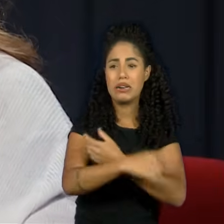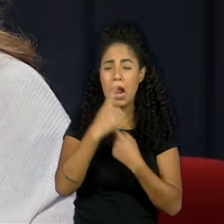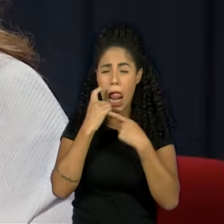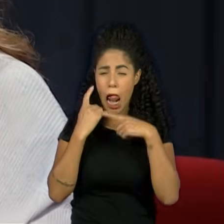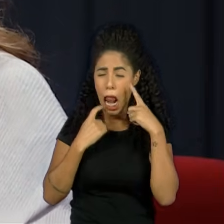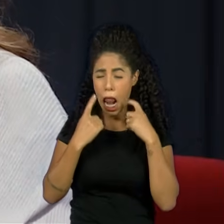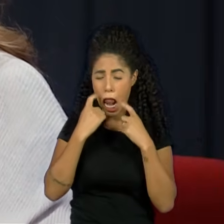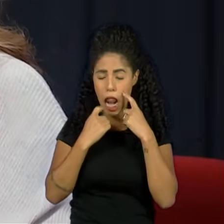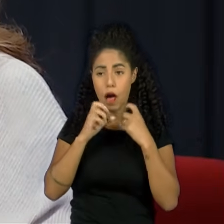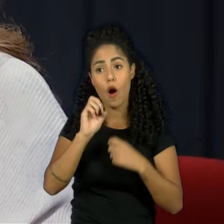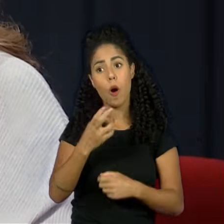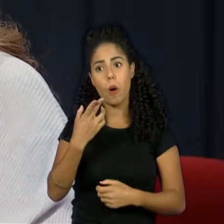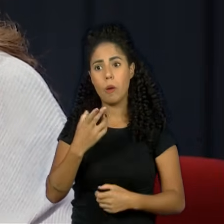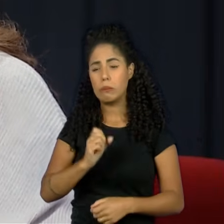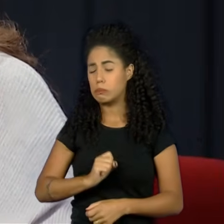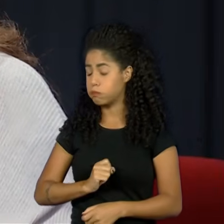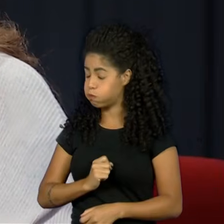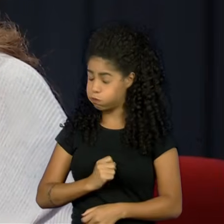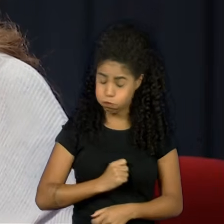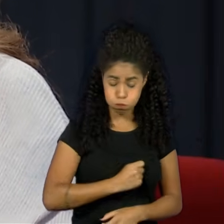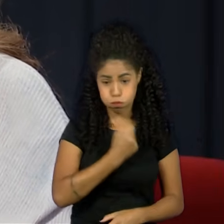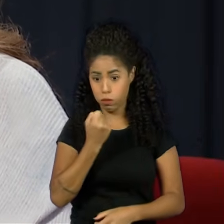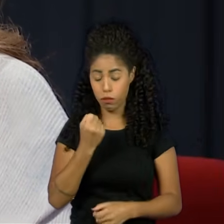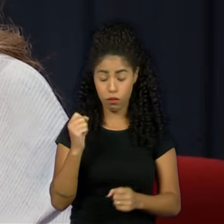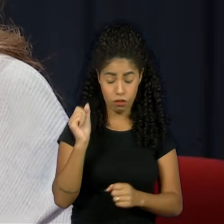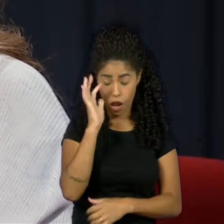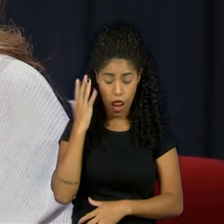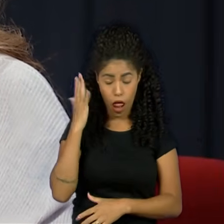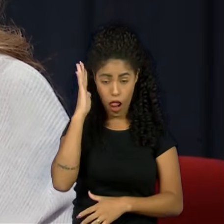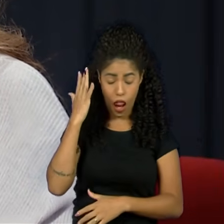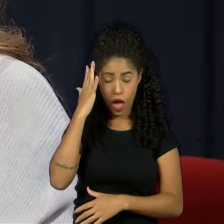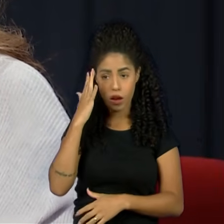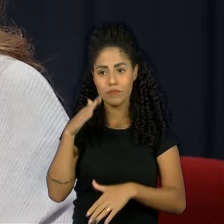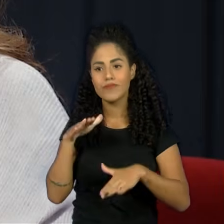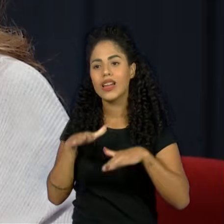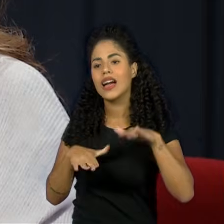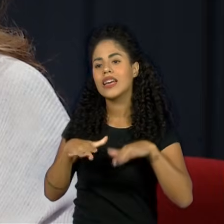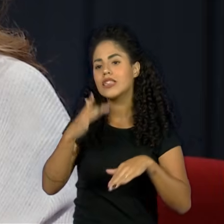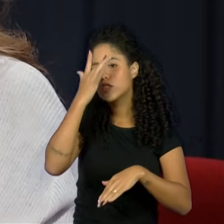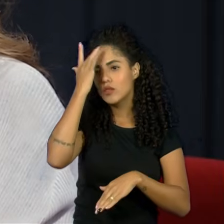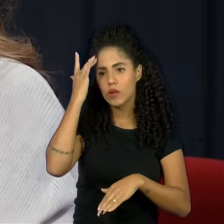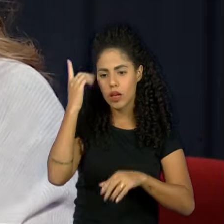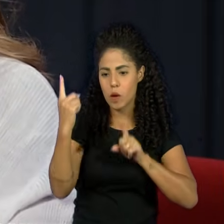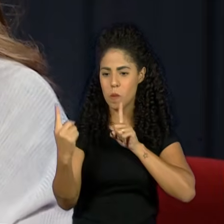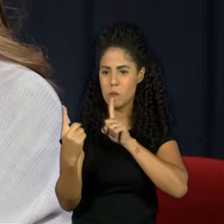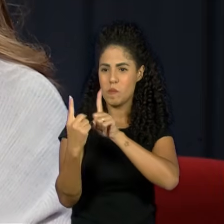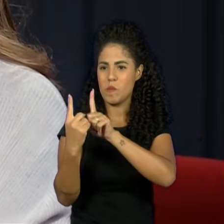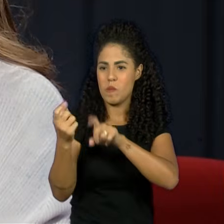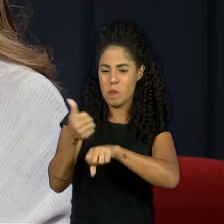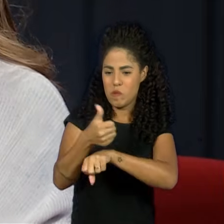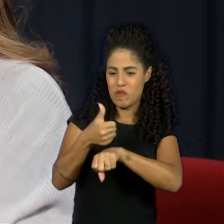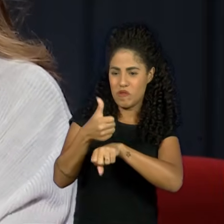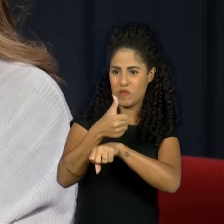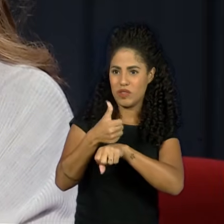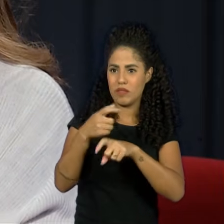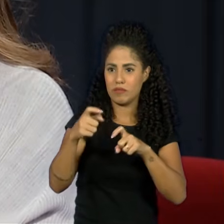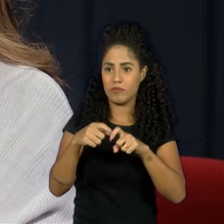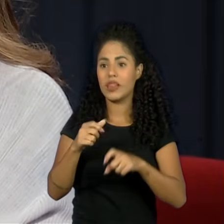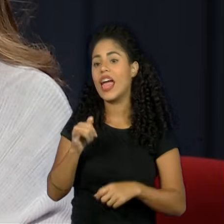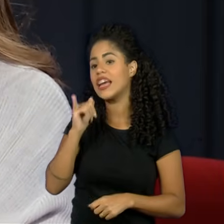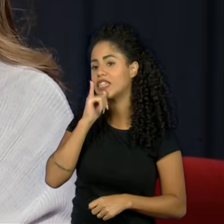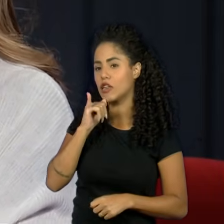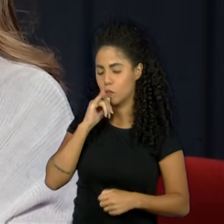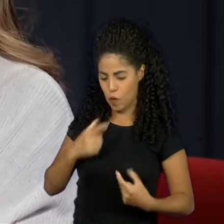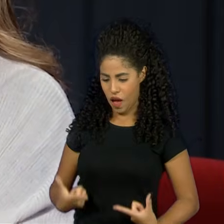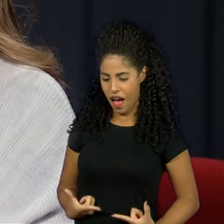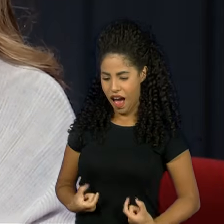raiva. Porque os médicos pensam que depois que você fala a palavra câncer, por exemplo,